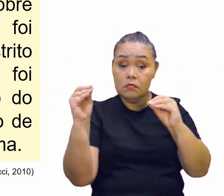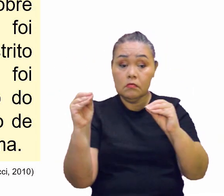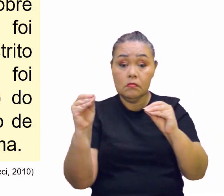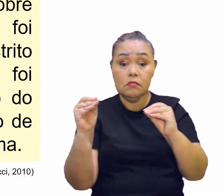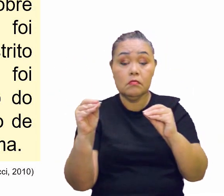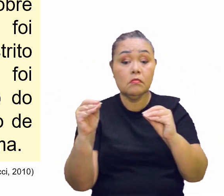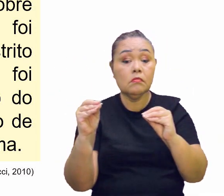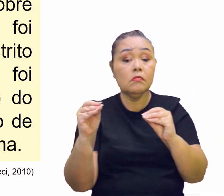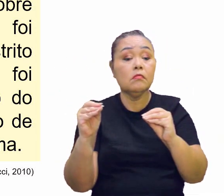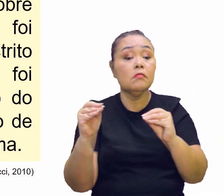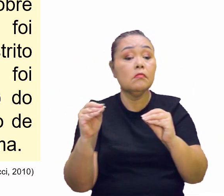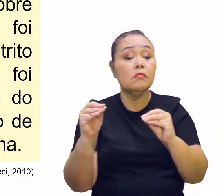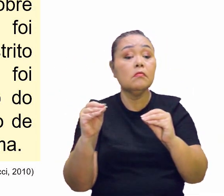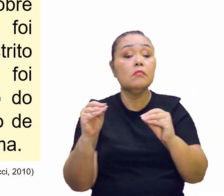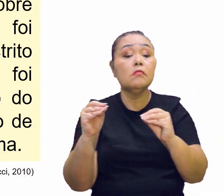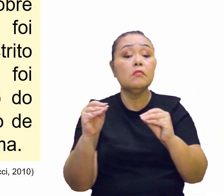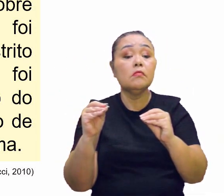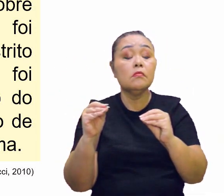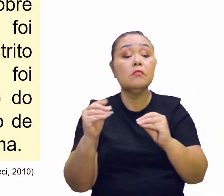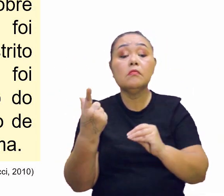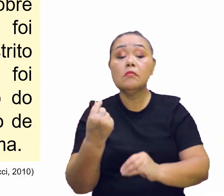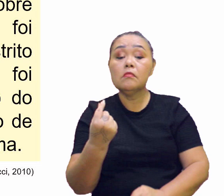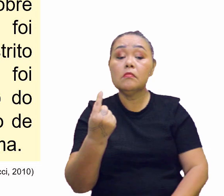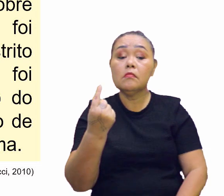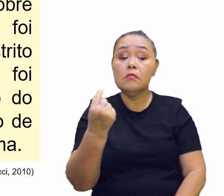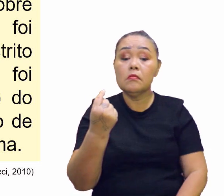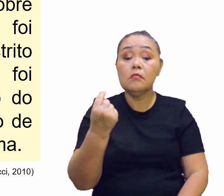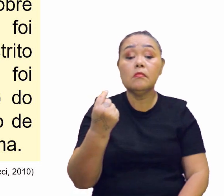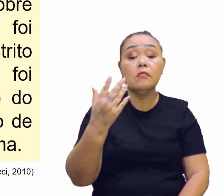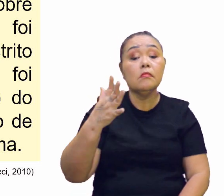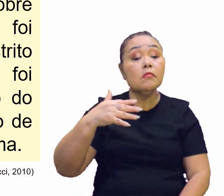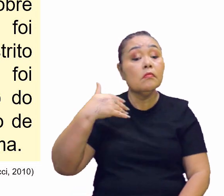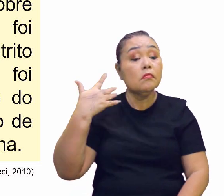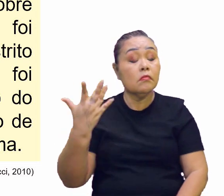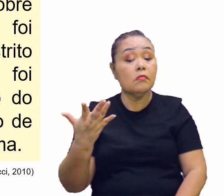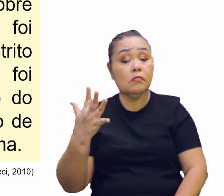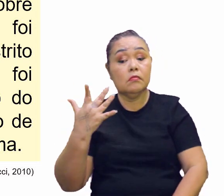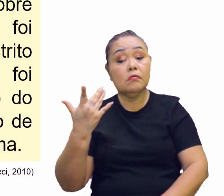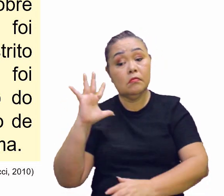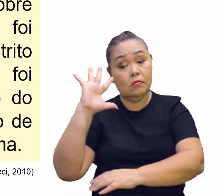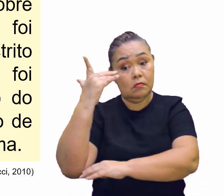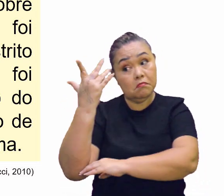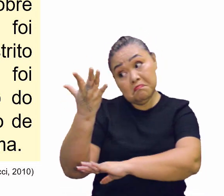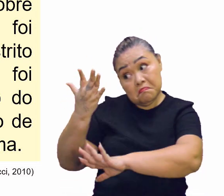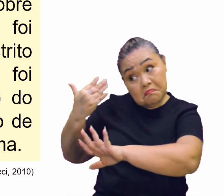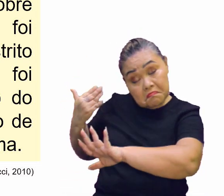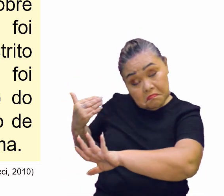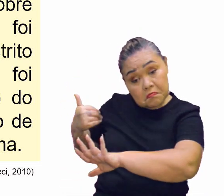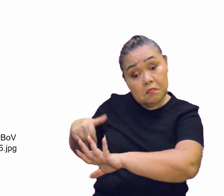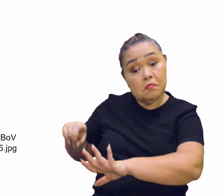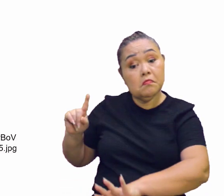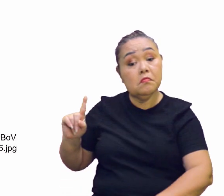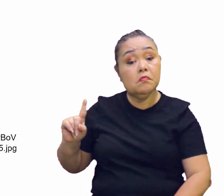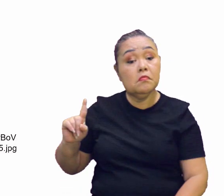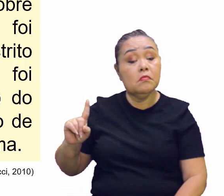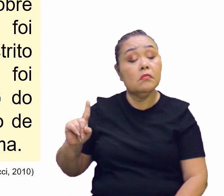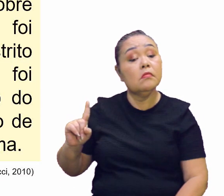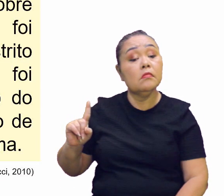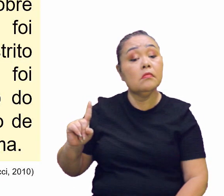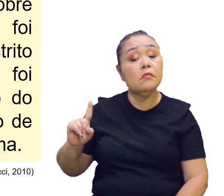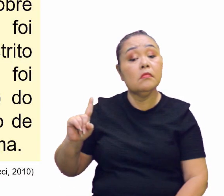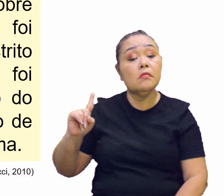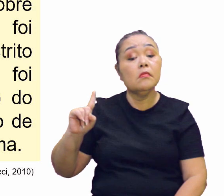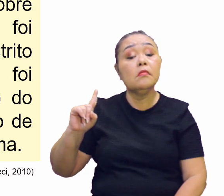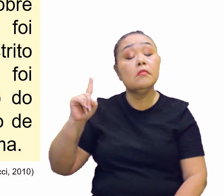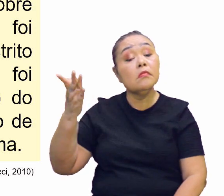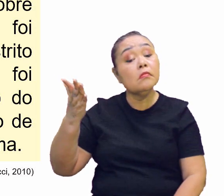configuração, Começou a prevalecer aspectos econômicos, ok? Sobre os aspectos naturais desse aqui anterior,